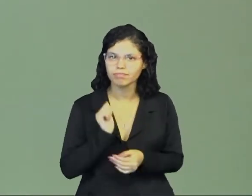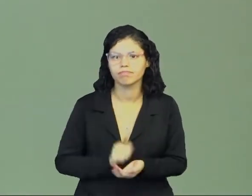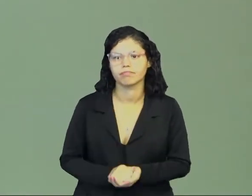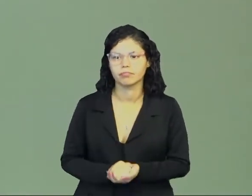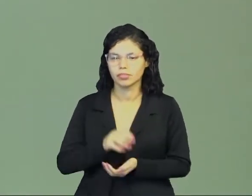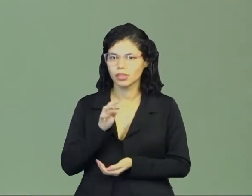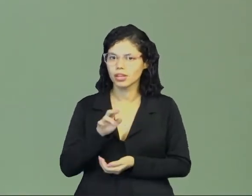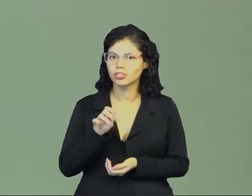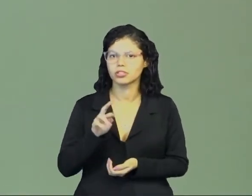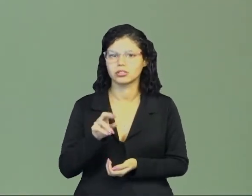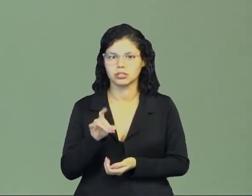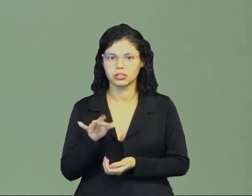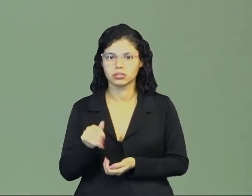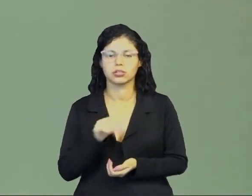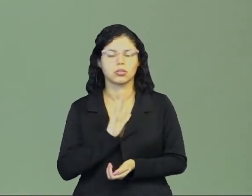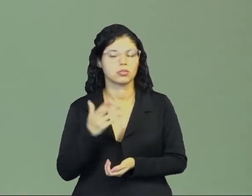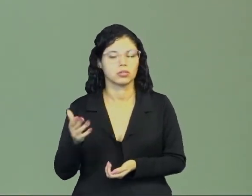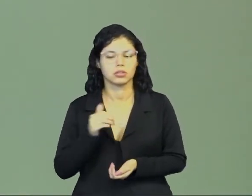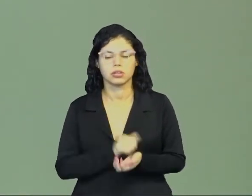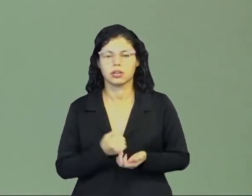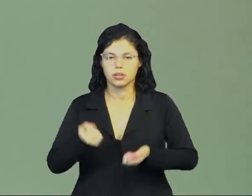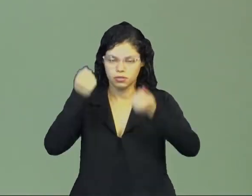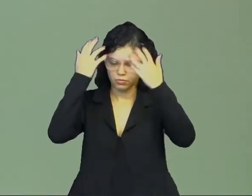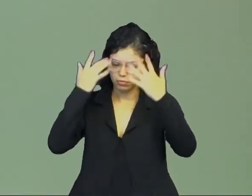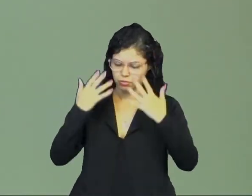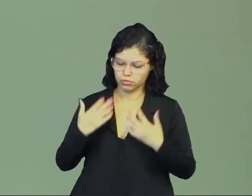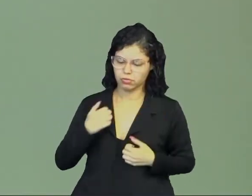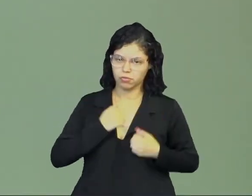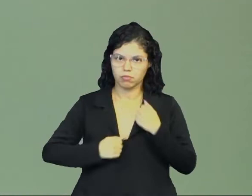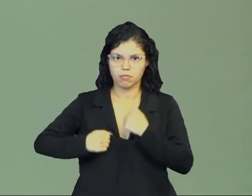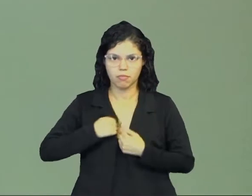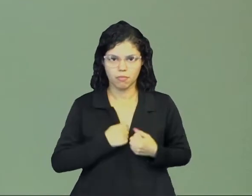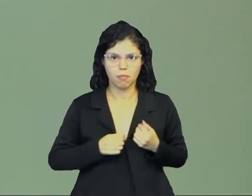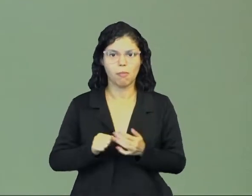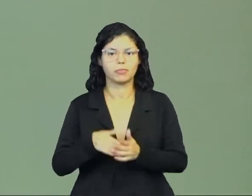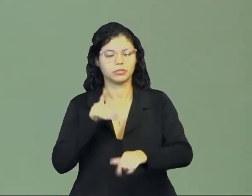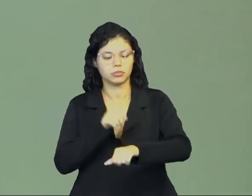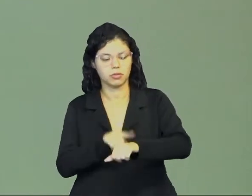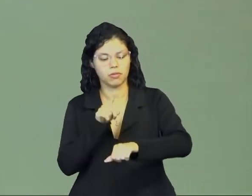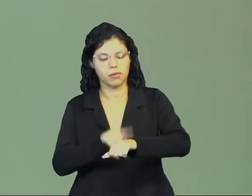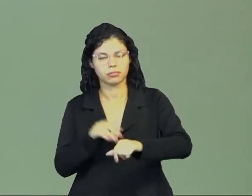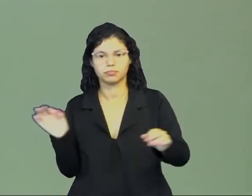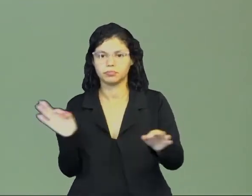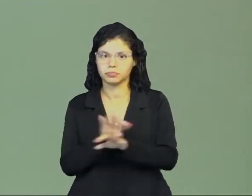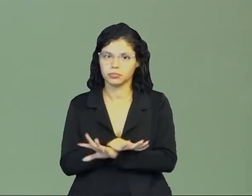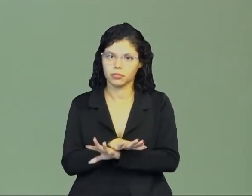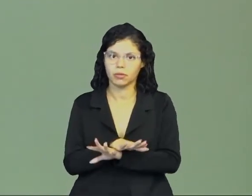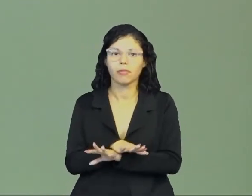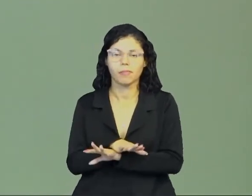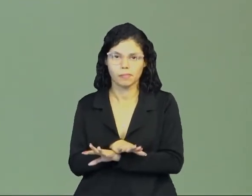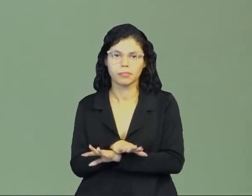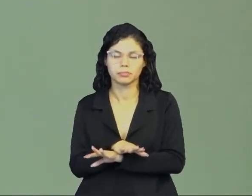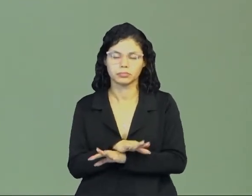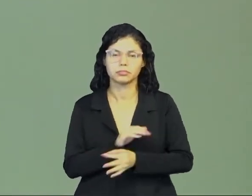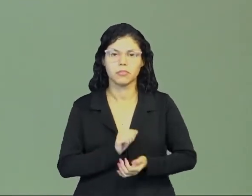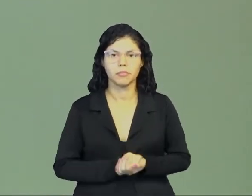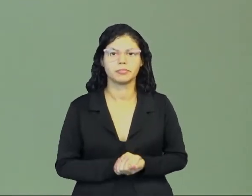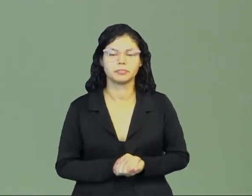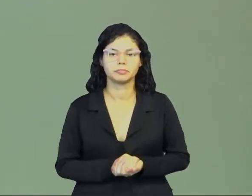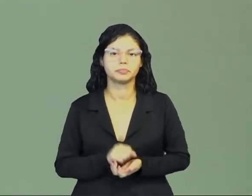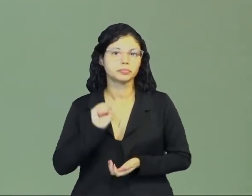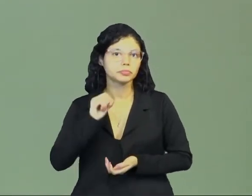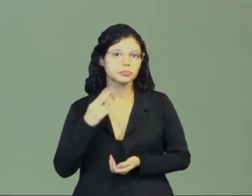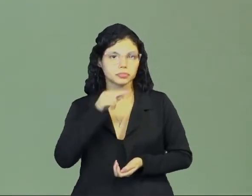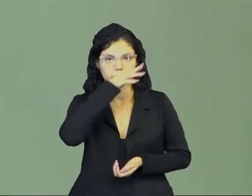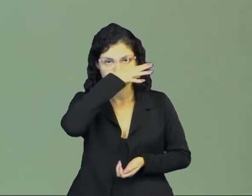estragada. Quando você vai tomar banho e deixa o chuveiro ligado por muito tempo, você acaba desperdiçando a água. Ou